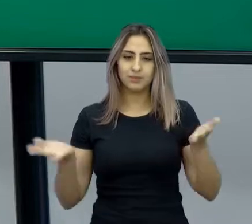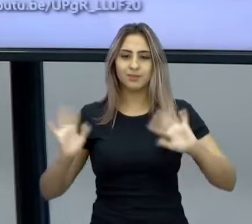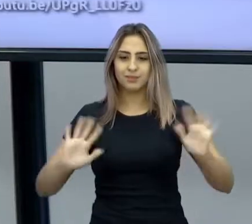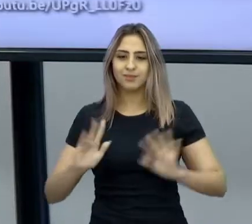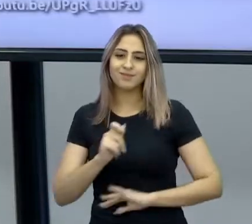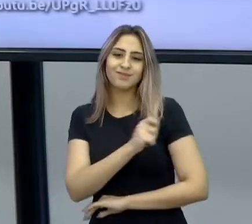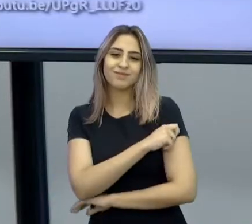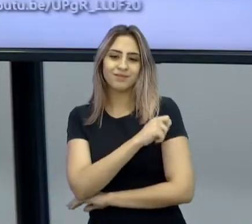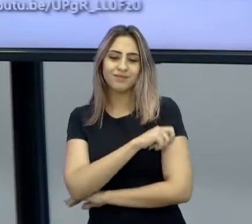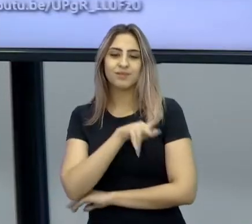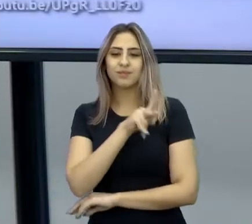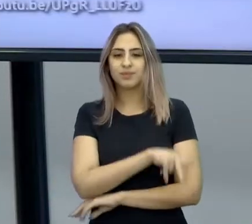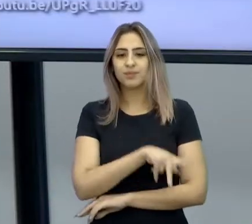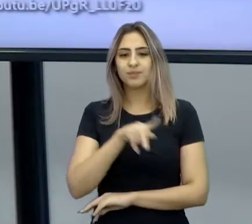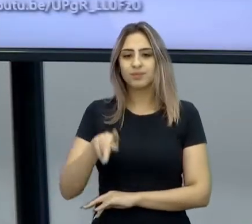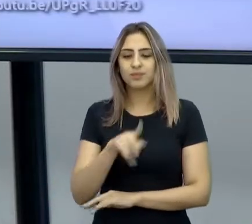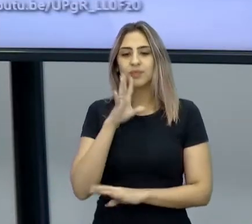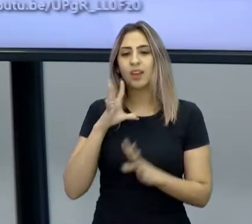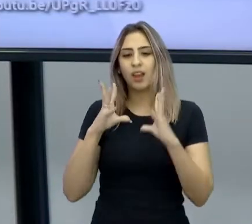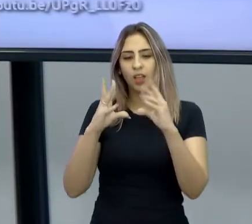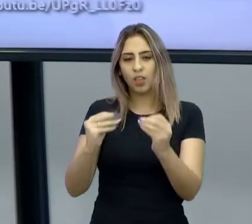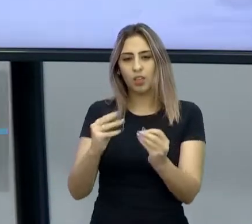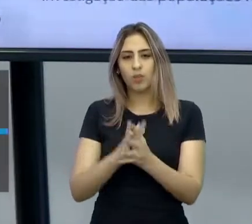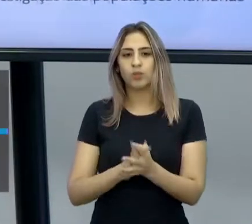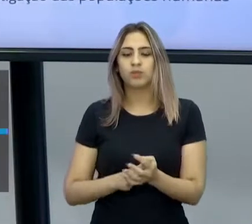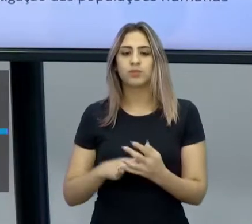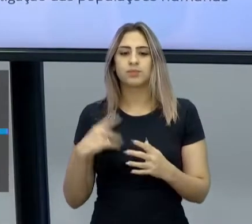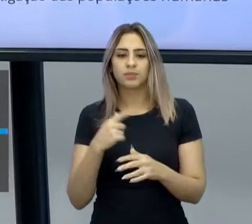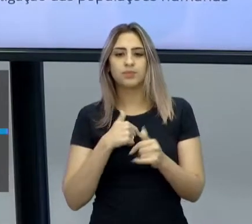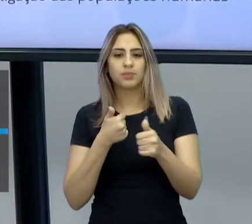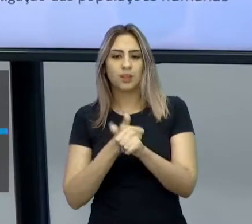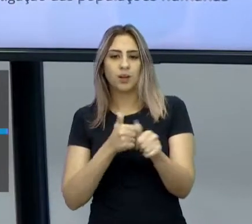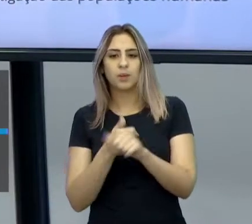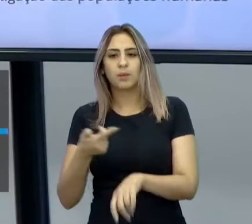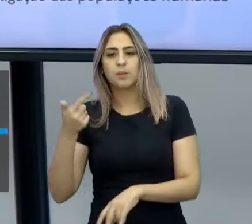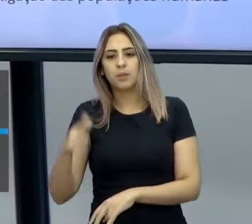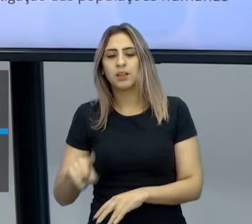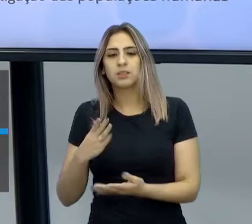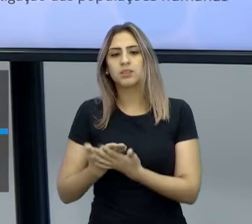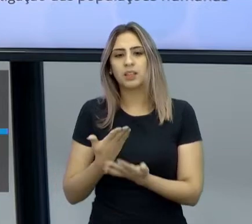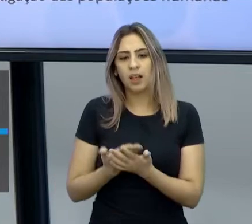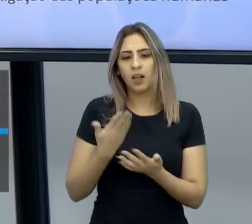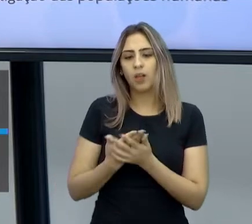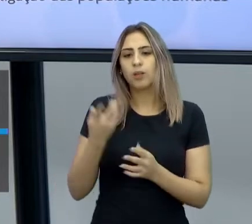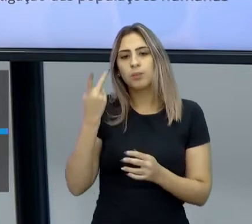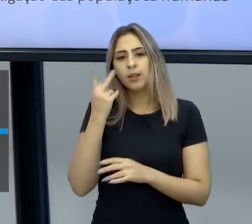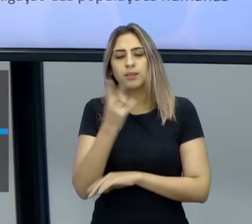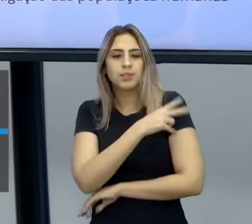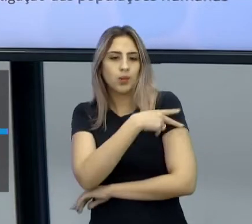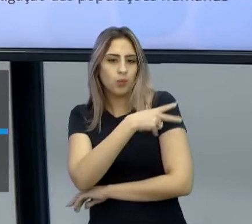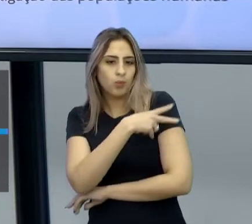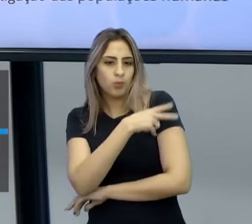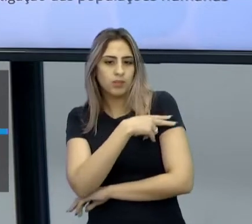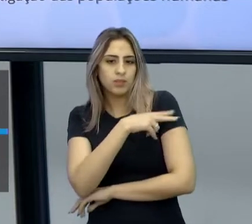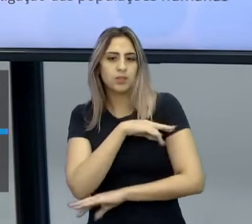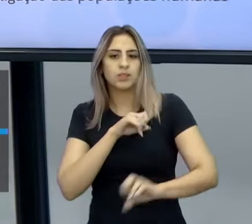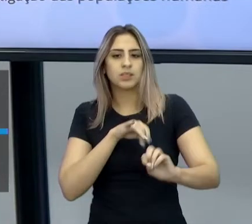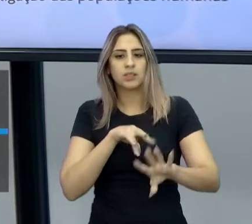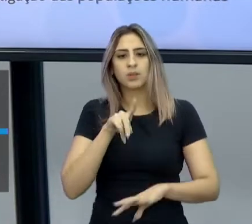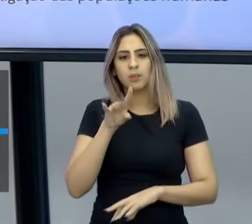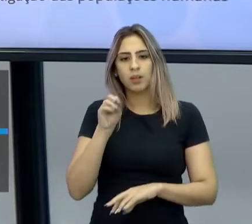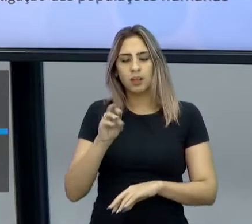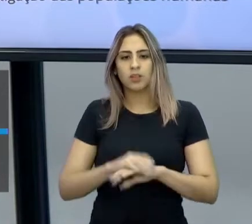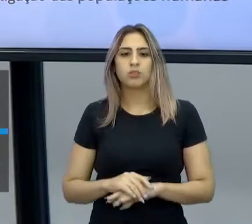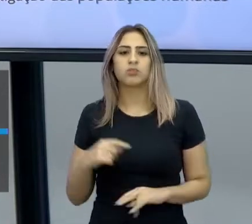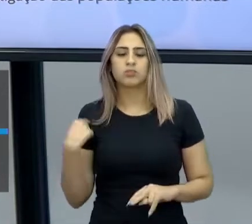Olá, alunos, professores e a todos que irão acompanhar a mais essa aula aí para a segunda série do ensino